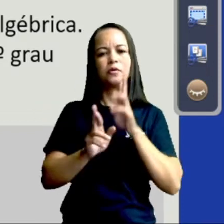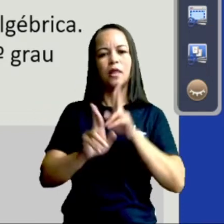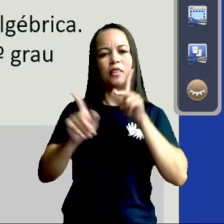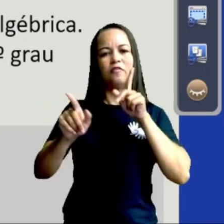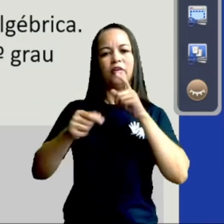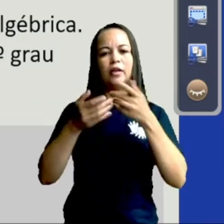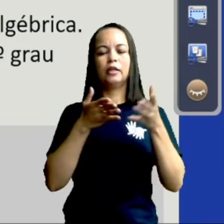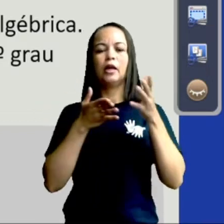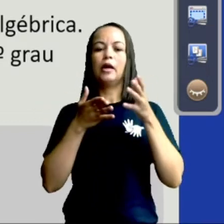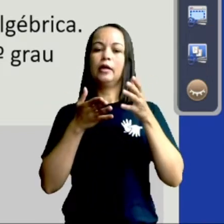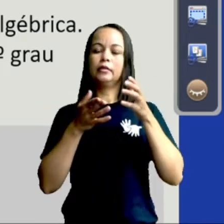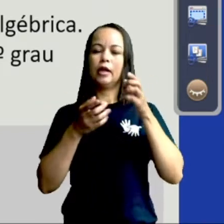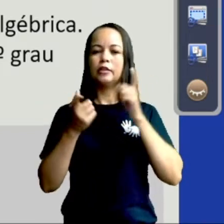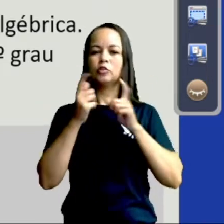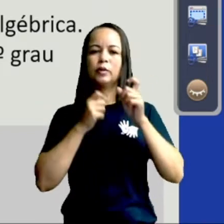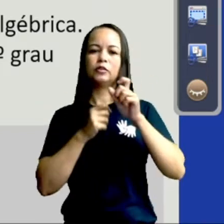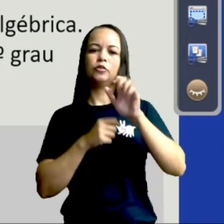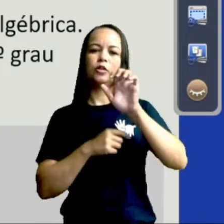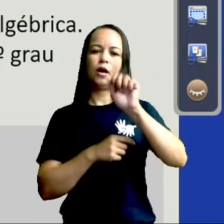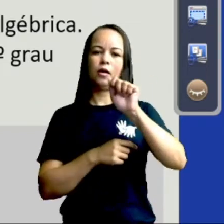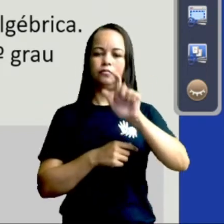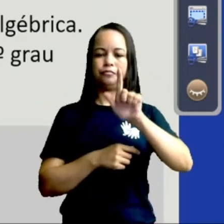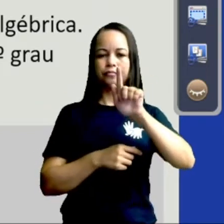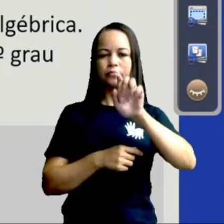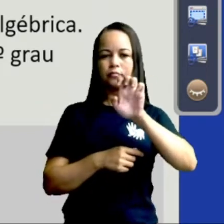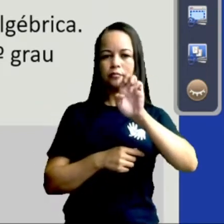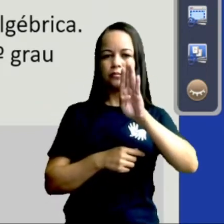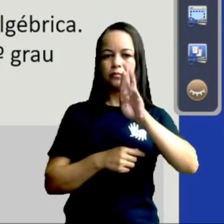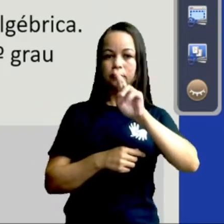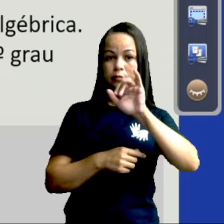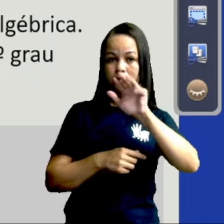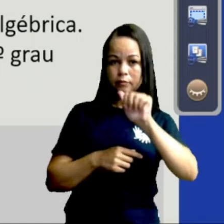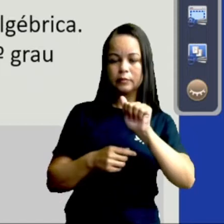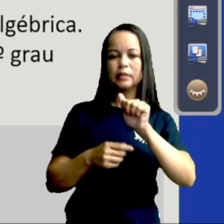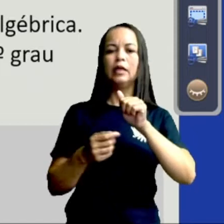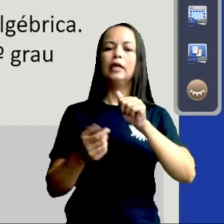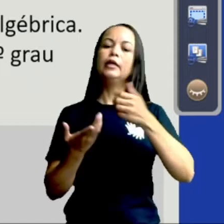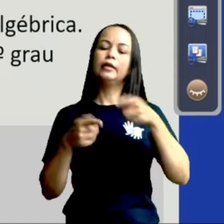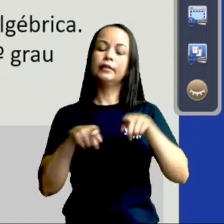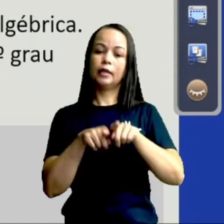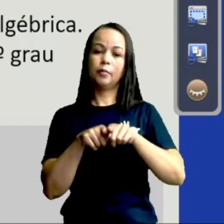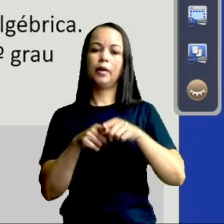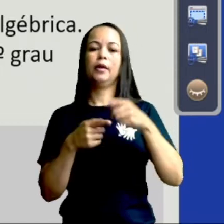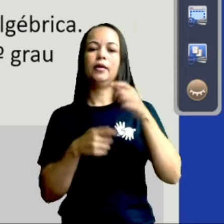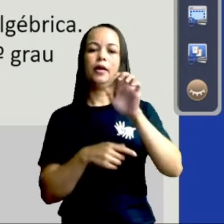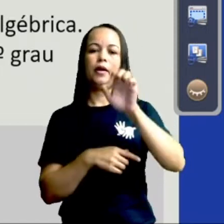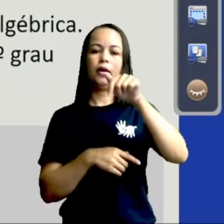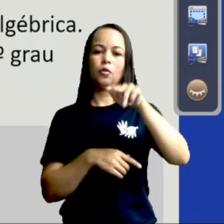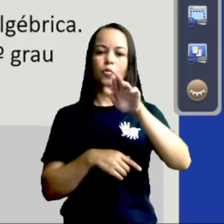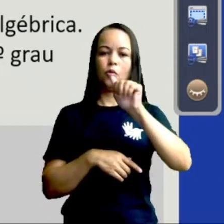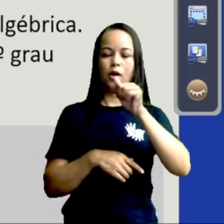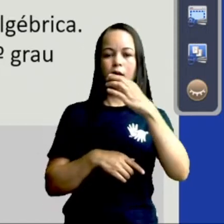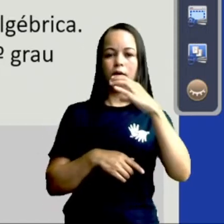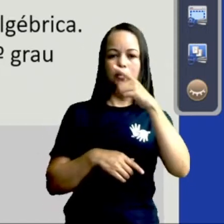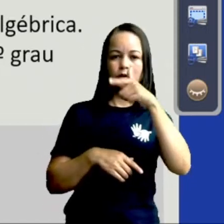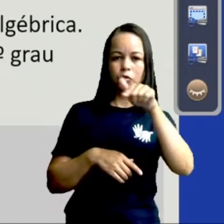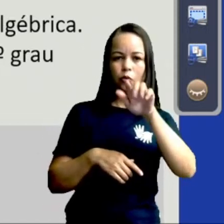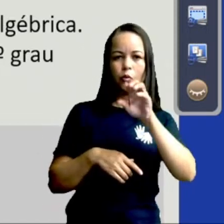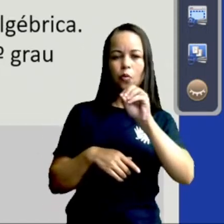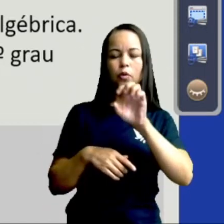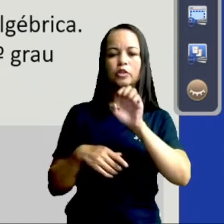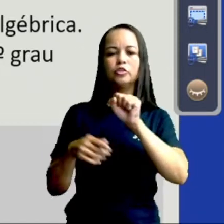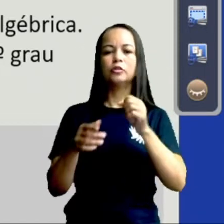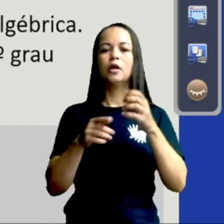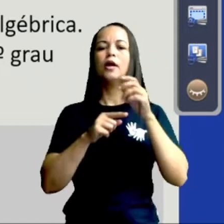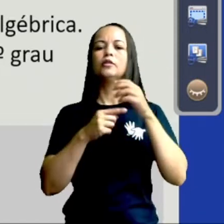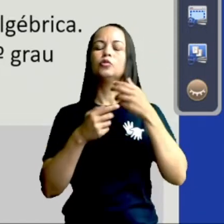entre expressões algébricas e equações, identificar o grau de uma equação, conhecer métodos de resolução de equações de segundo